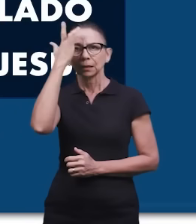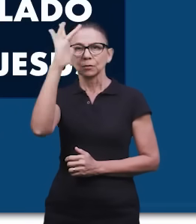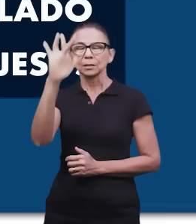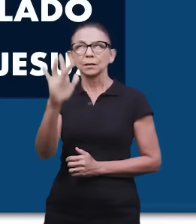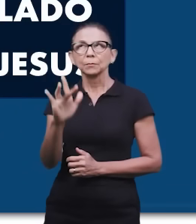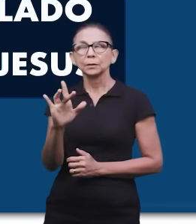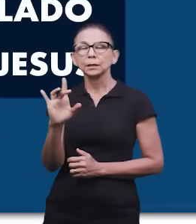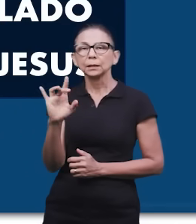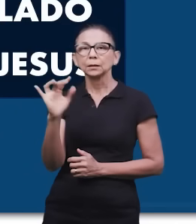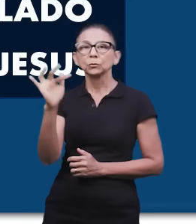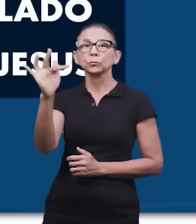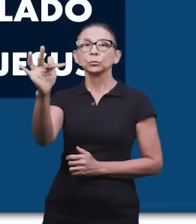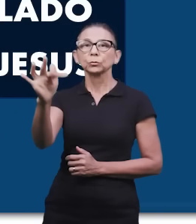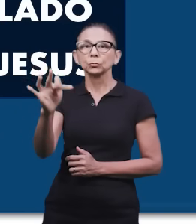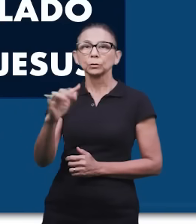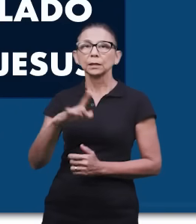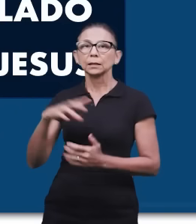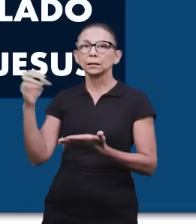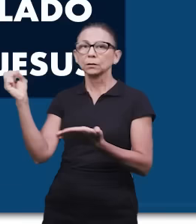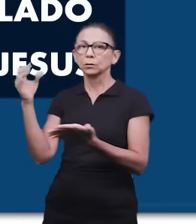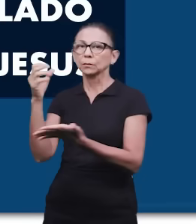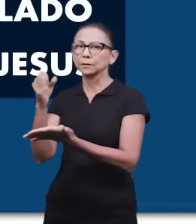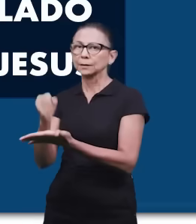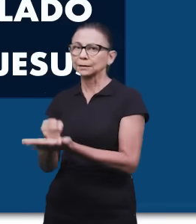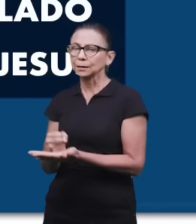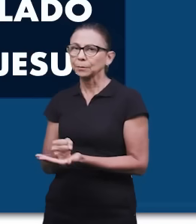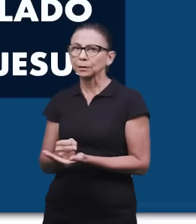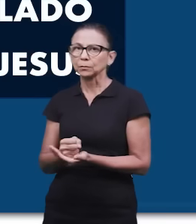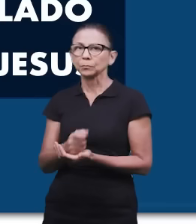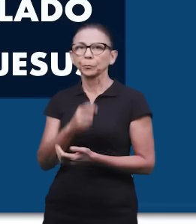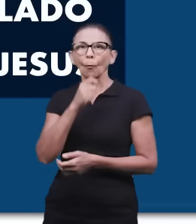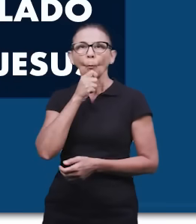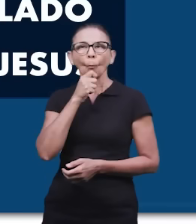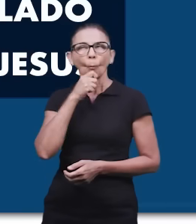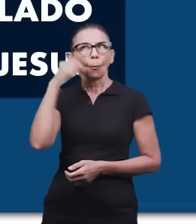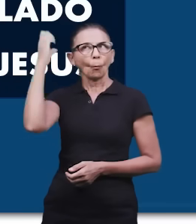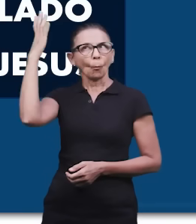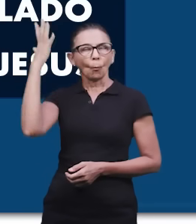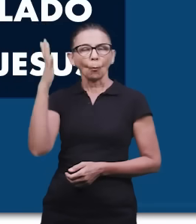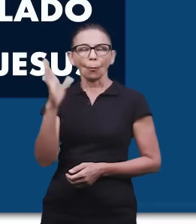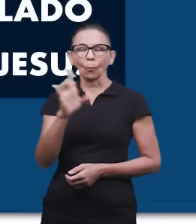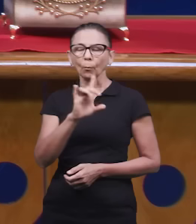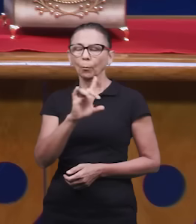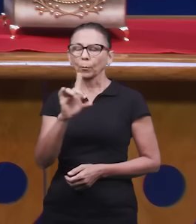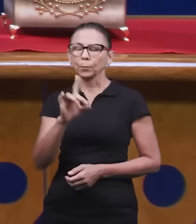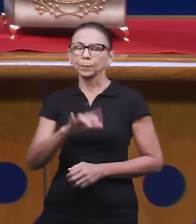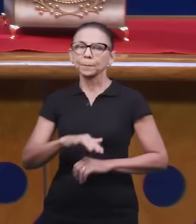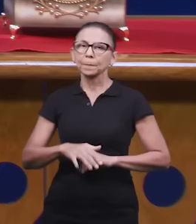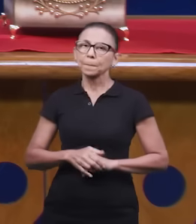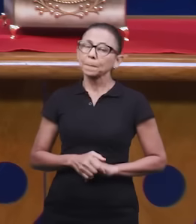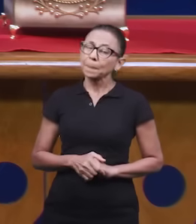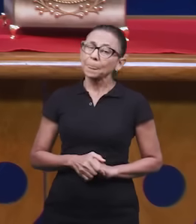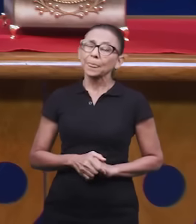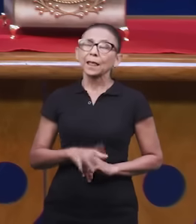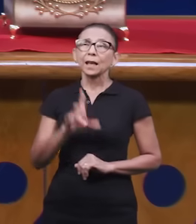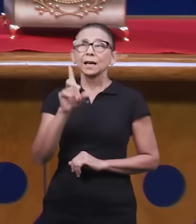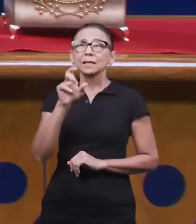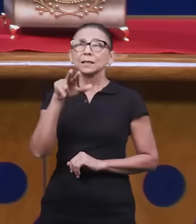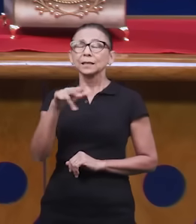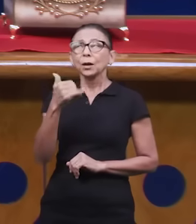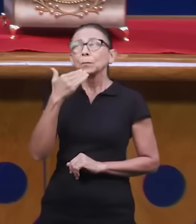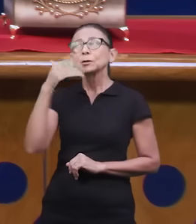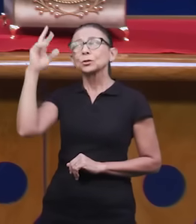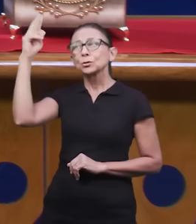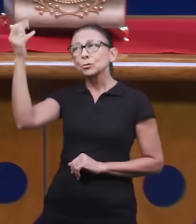Novo Testamento, porque ainda não tinha sido revelado. Algumas vezes Daniel quis saber mais, mas